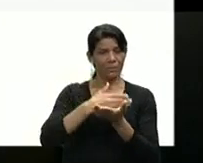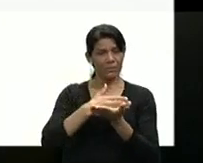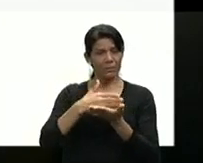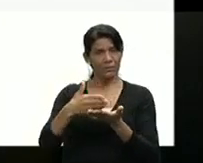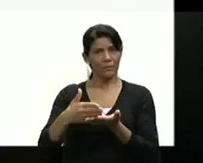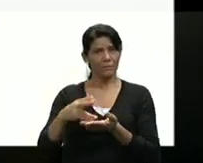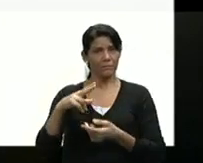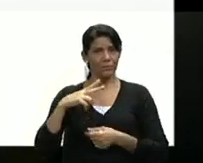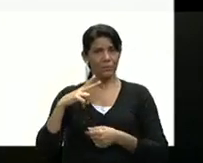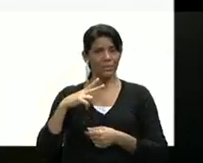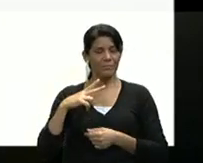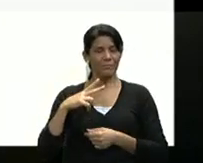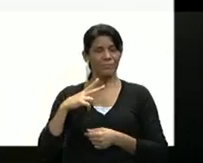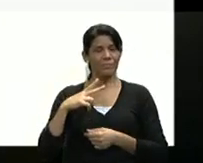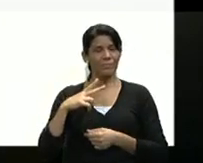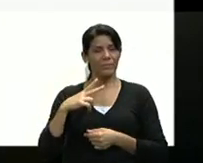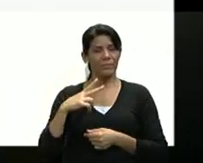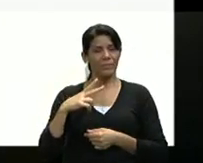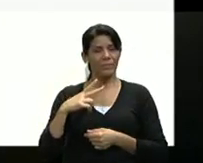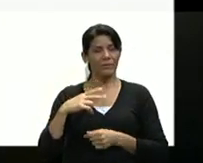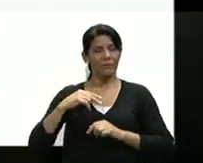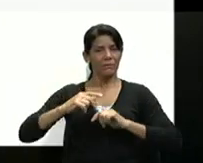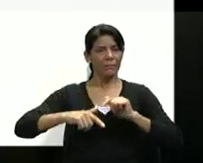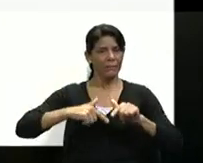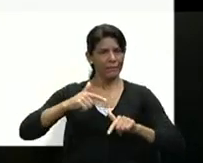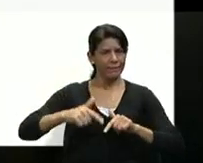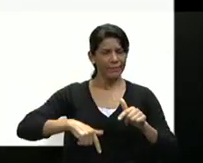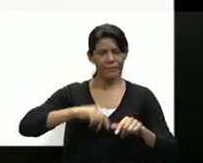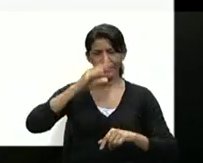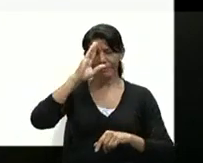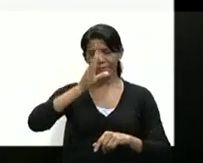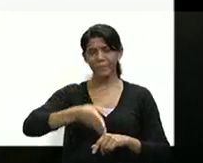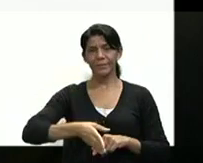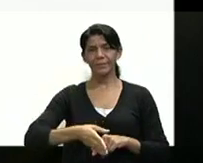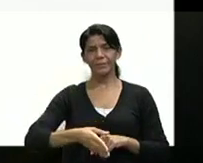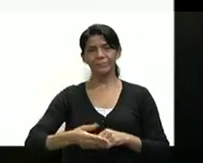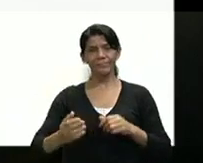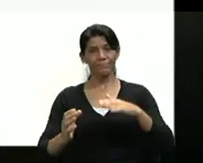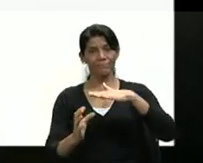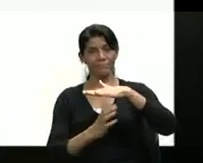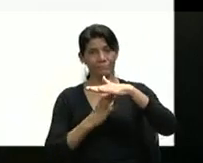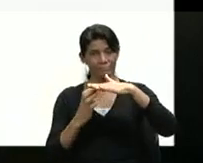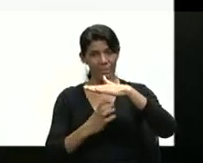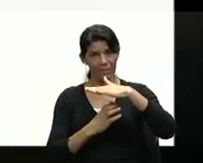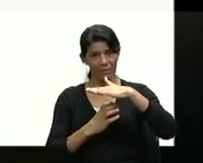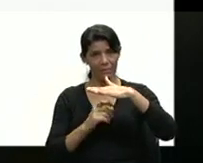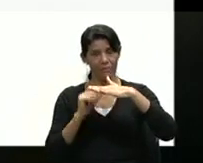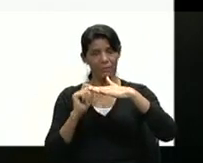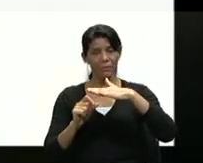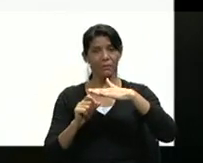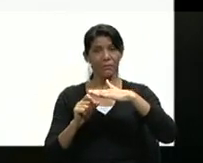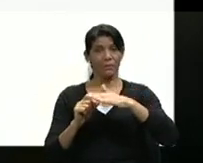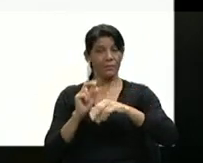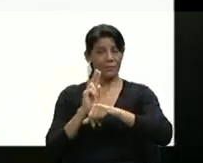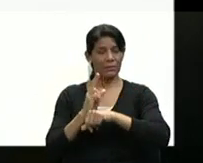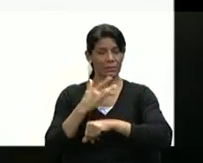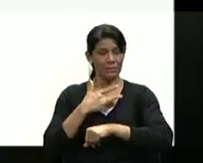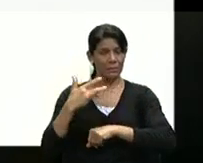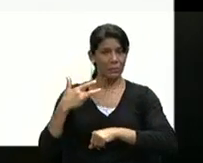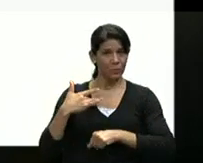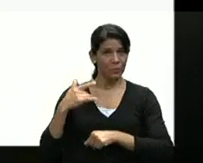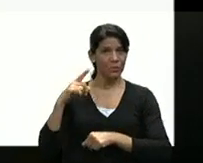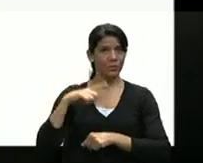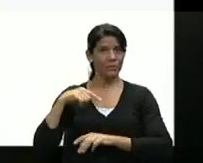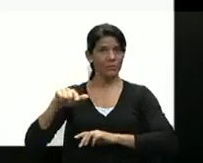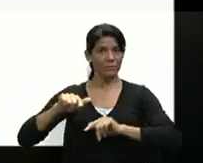iniciativa privada, trabalhando diretamente com empresas que promovam a saúde, que tenham